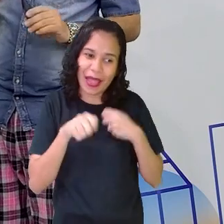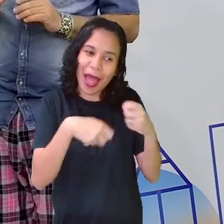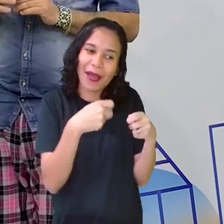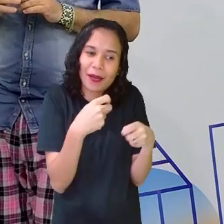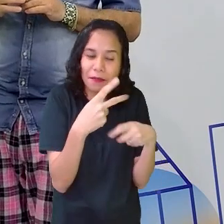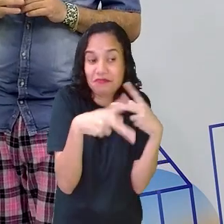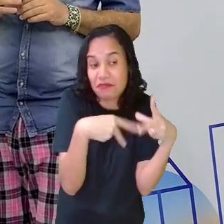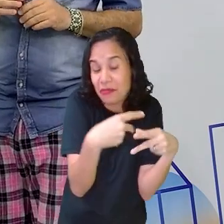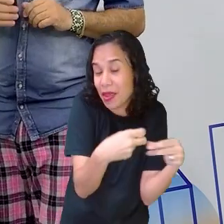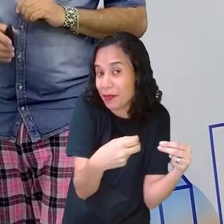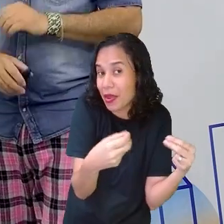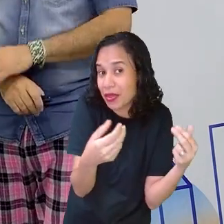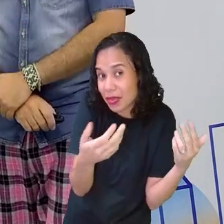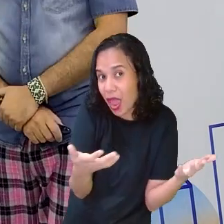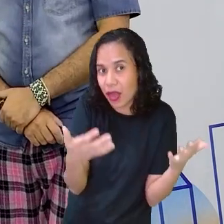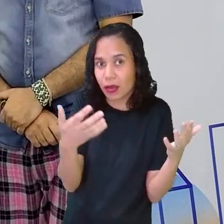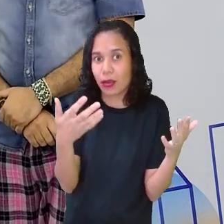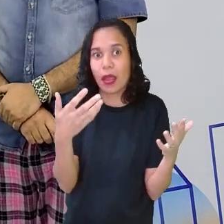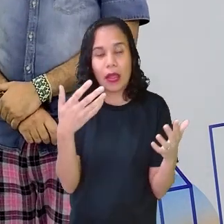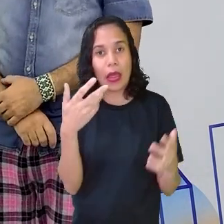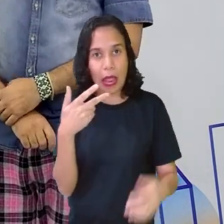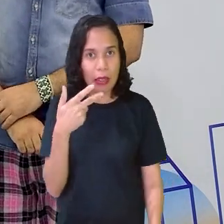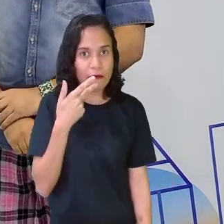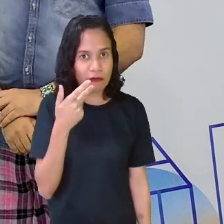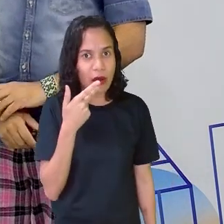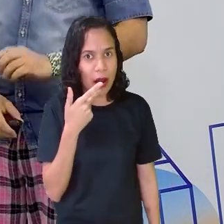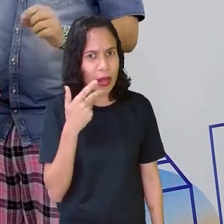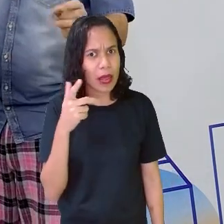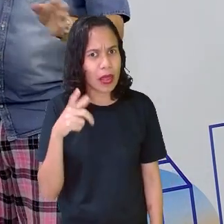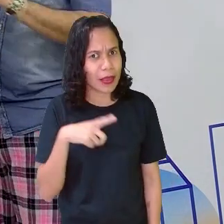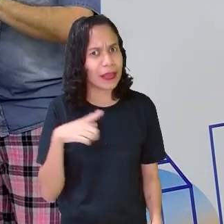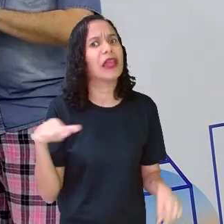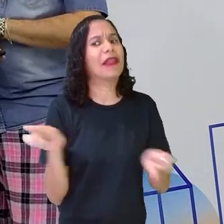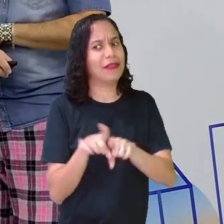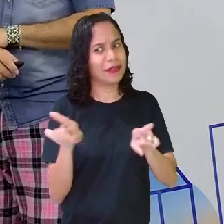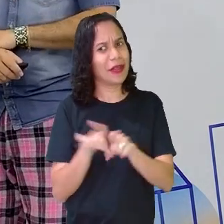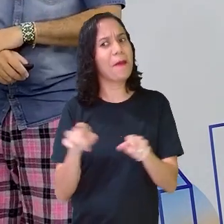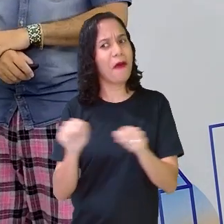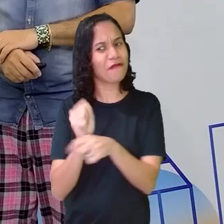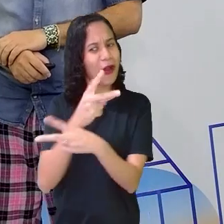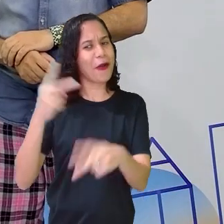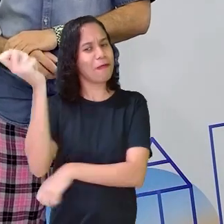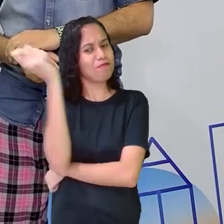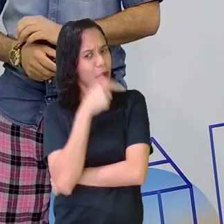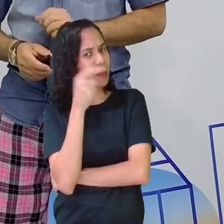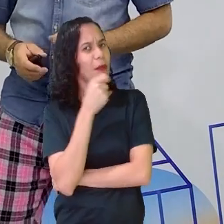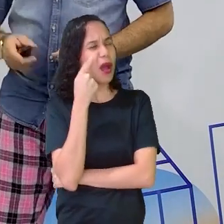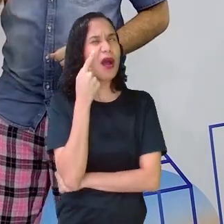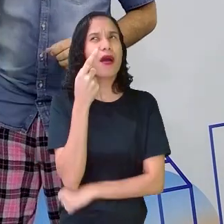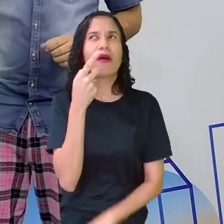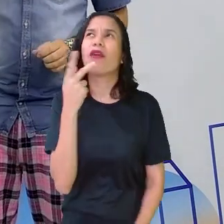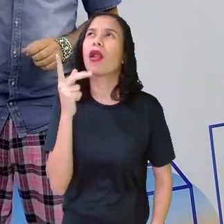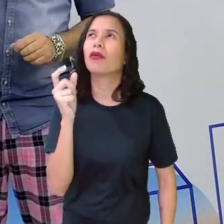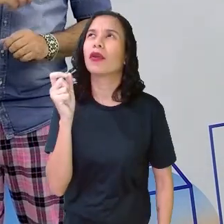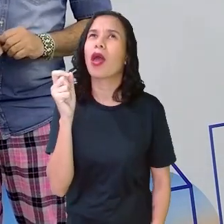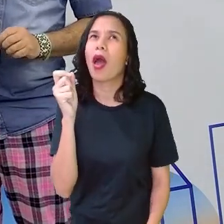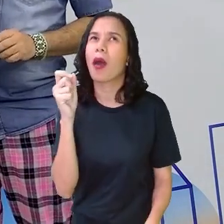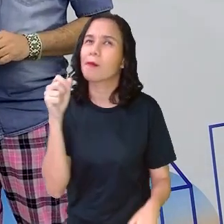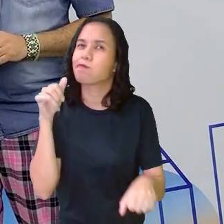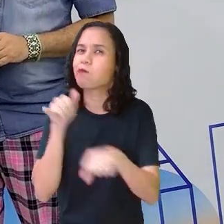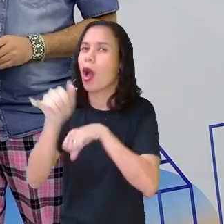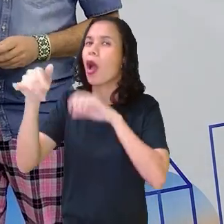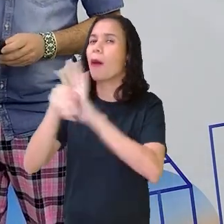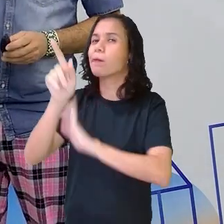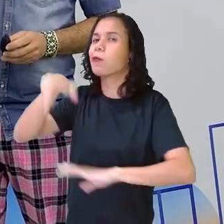agradá-la. E dizem que fazem umas trelas assim, sabe? Uns, como é que vocês chamam? Uns trotes com a